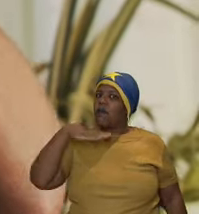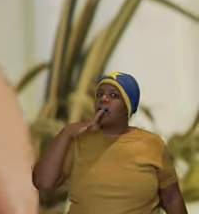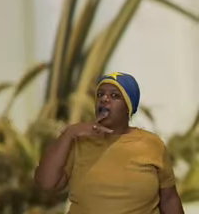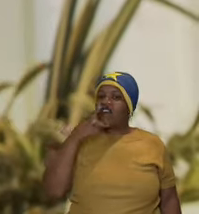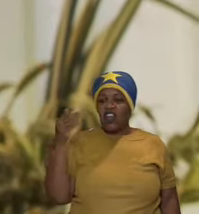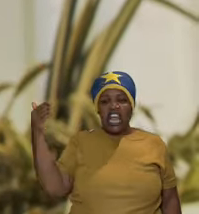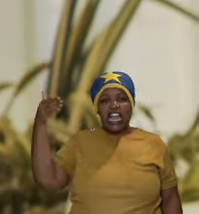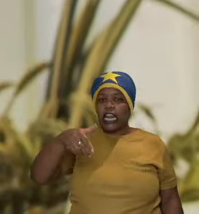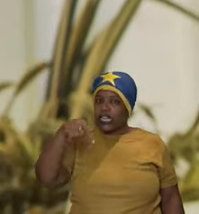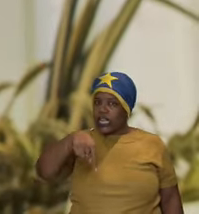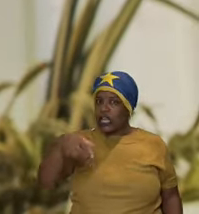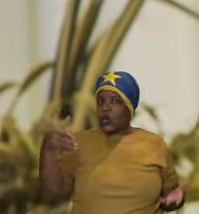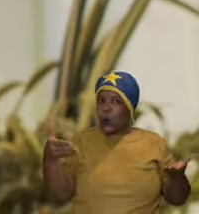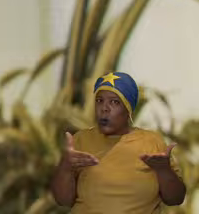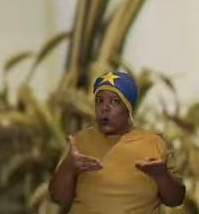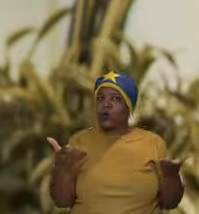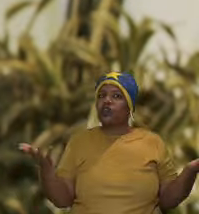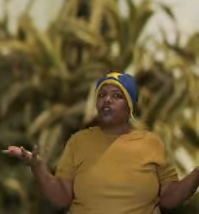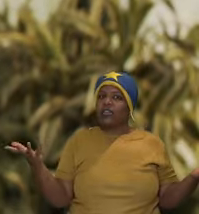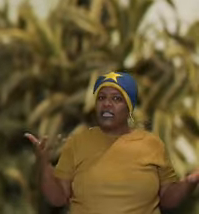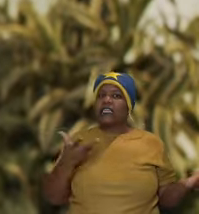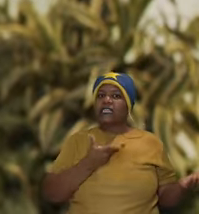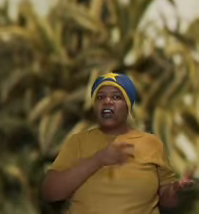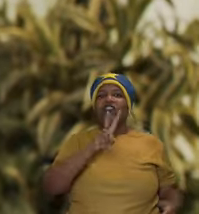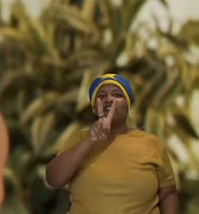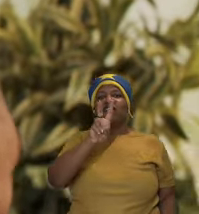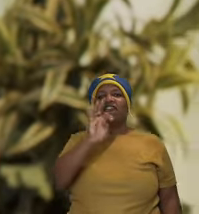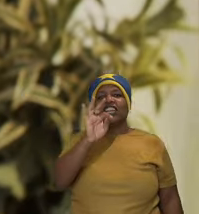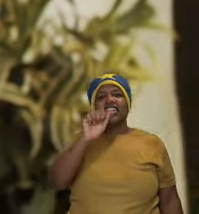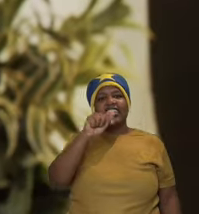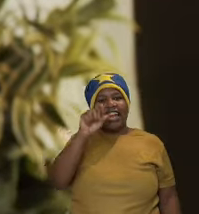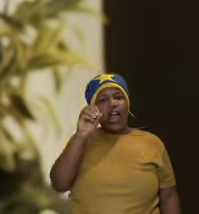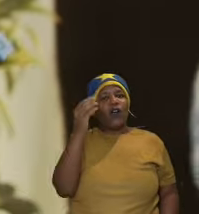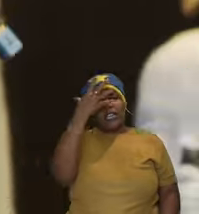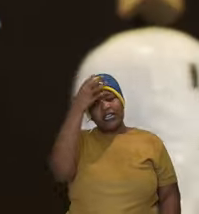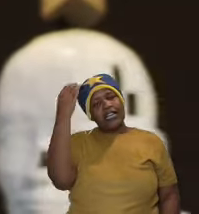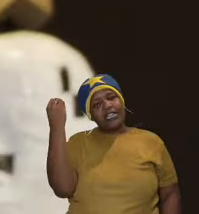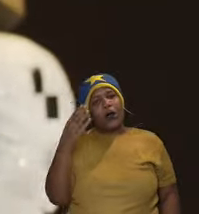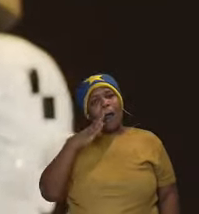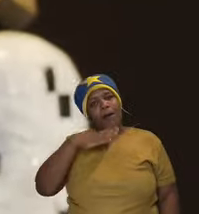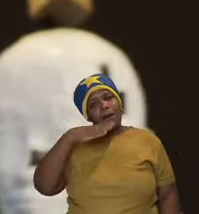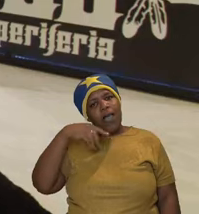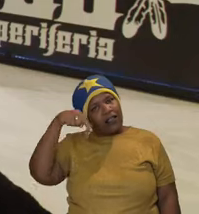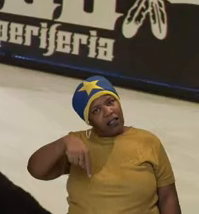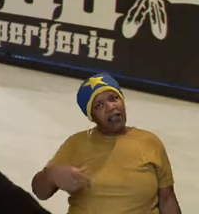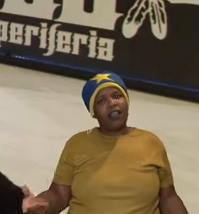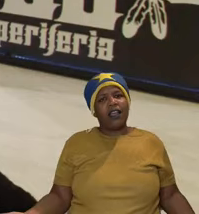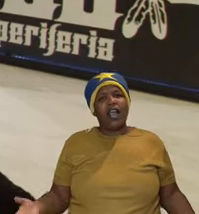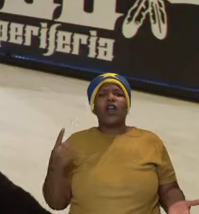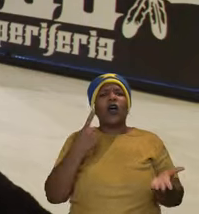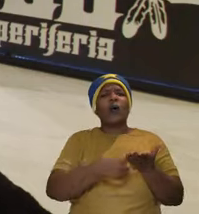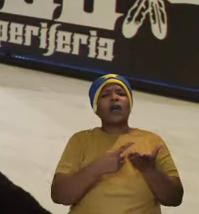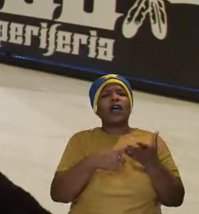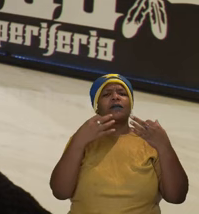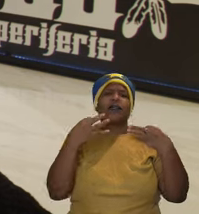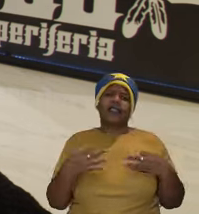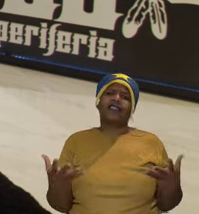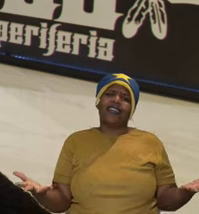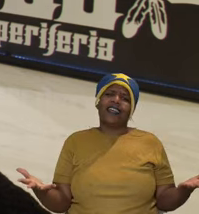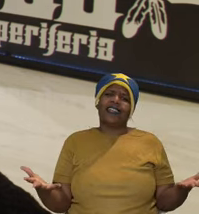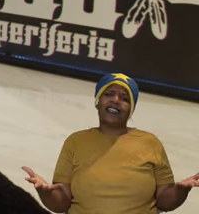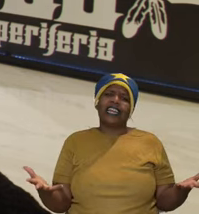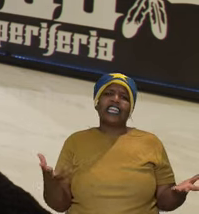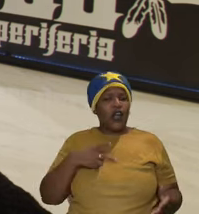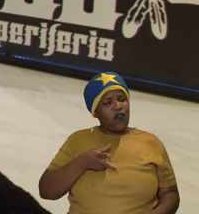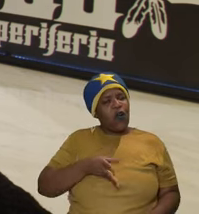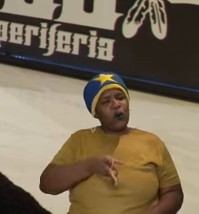Hoje, hein? Salve, salve, Vitão. É nós, tamo junto, meu irmão. E aí, vamos já que nem foi combinado pra dar certo, né, mano?